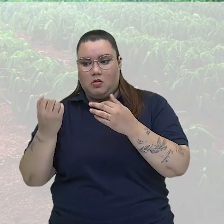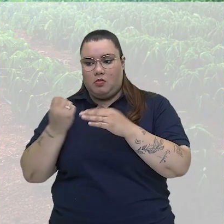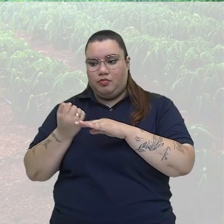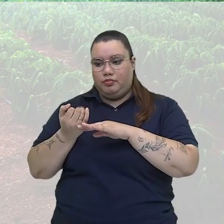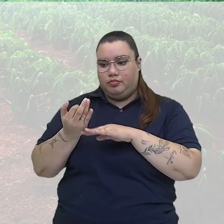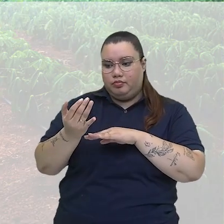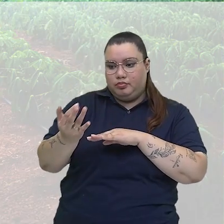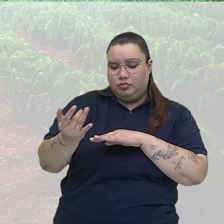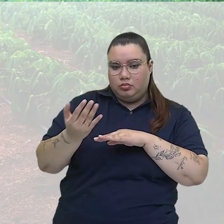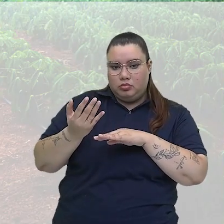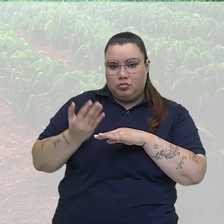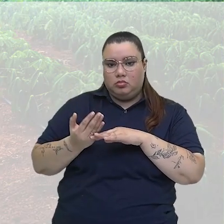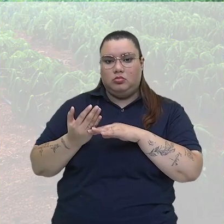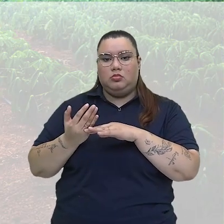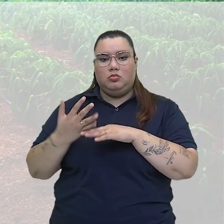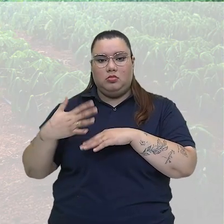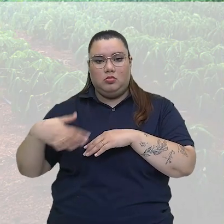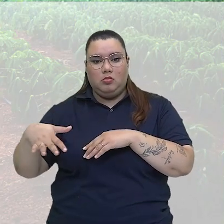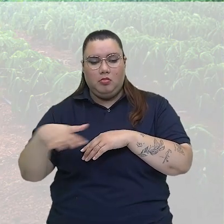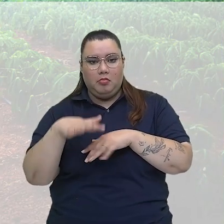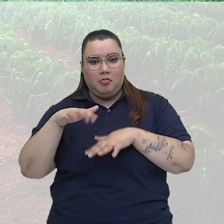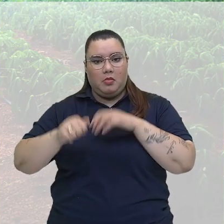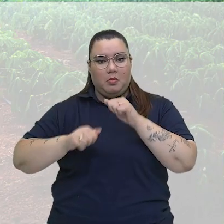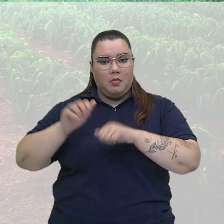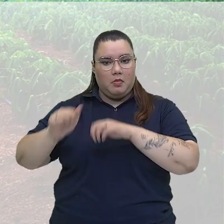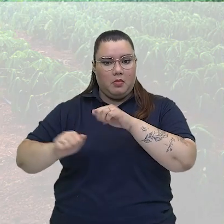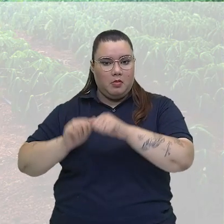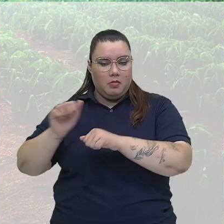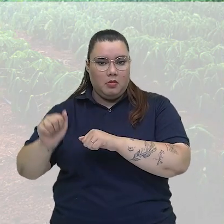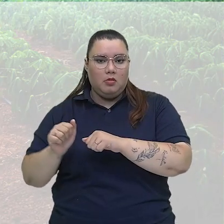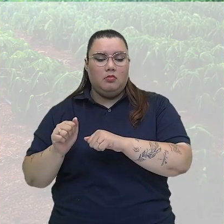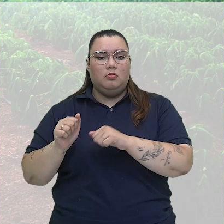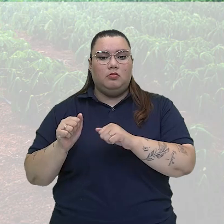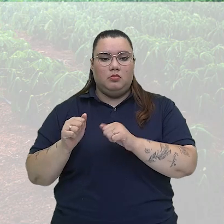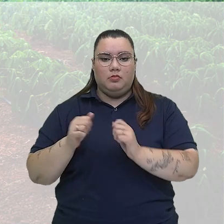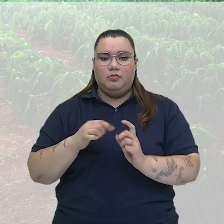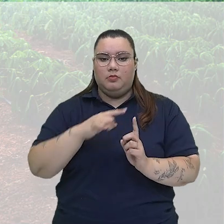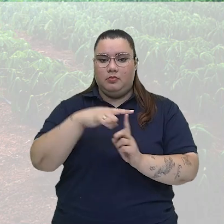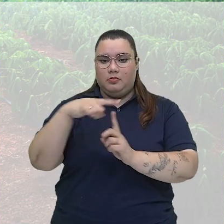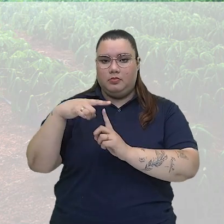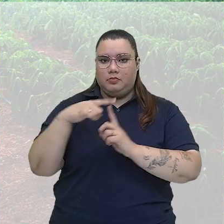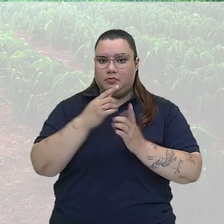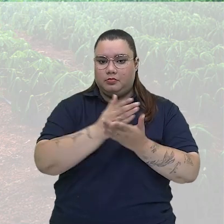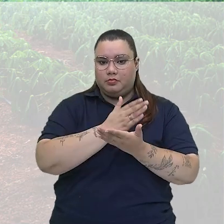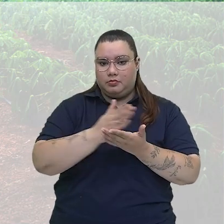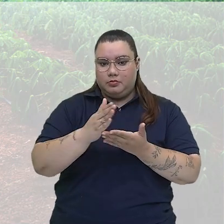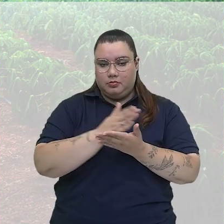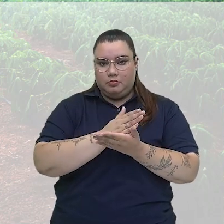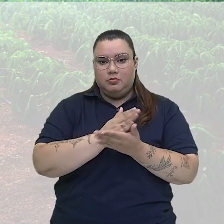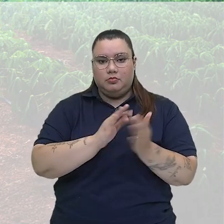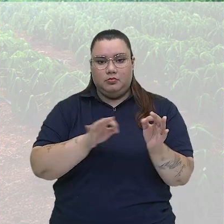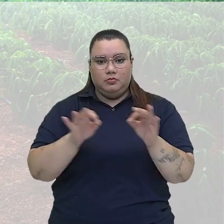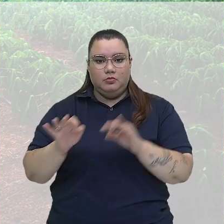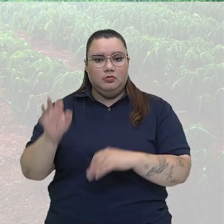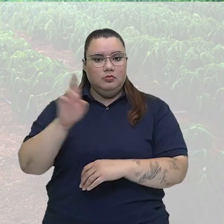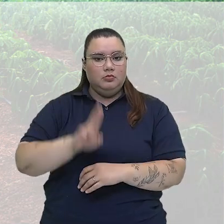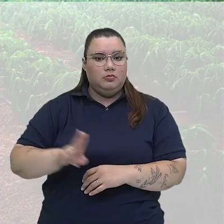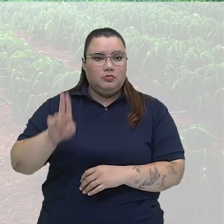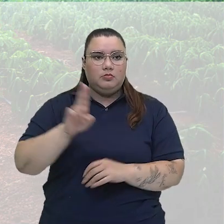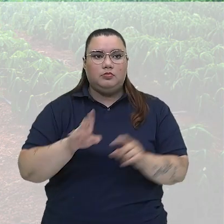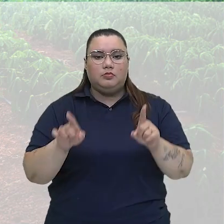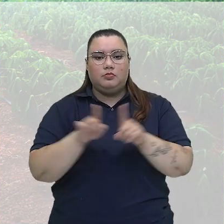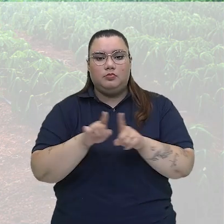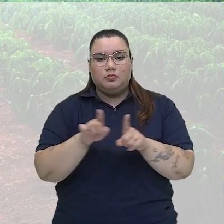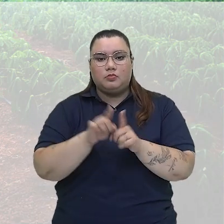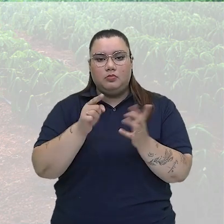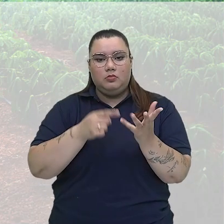Plantando, cultivando ali, colhendo, né? Alguns dos tipos de vegetais. E utilizando também